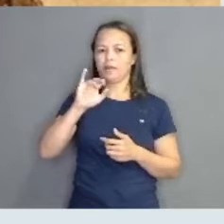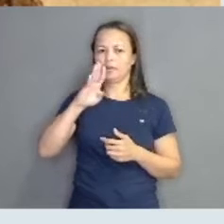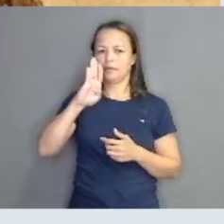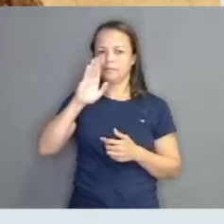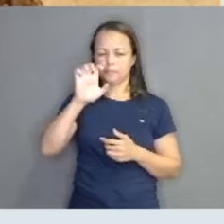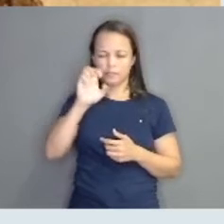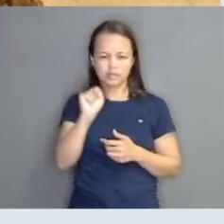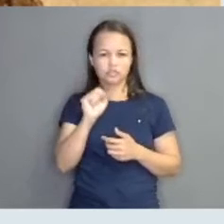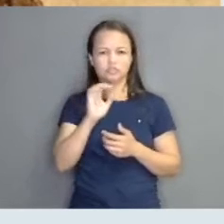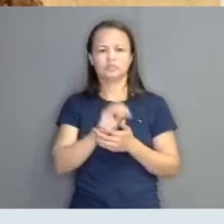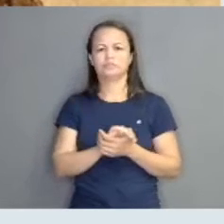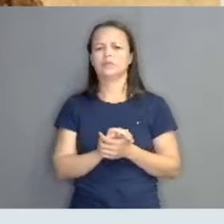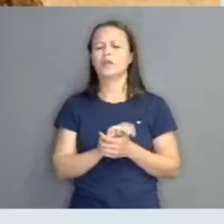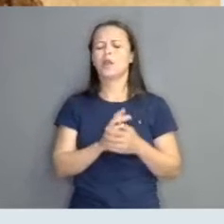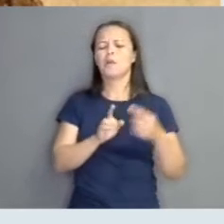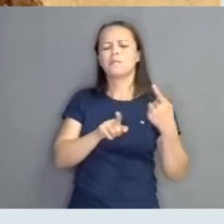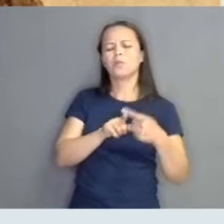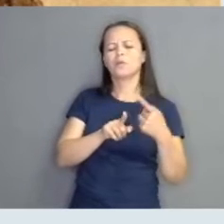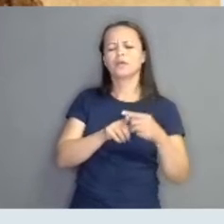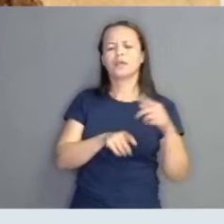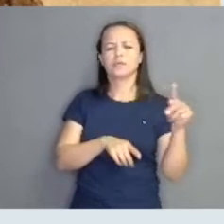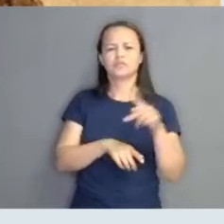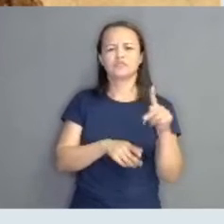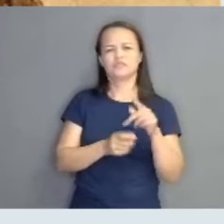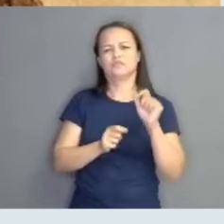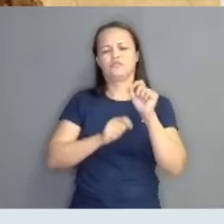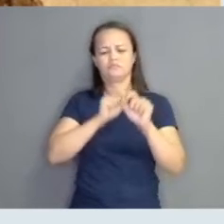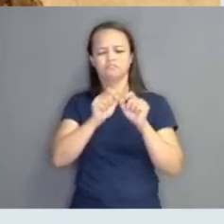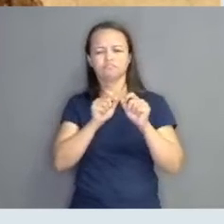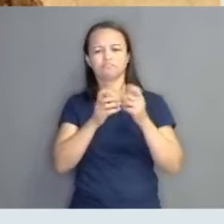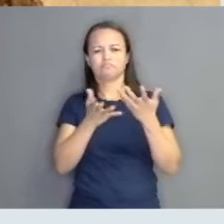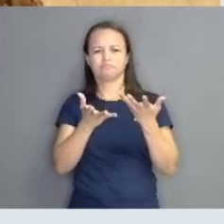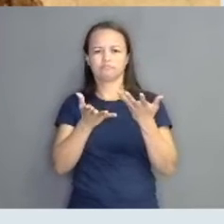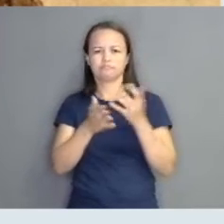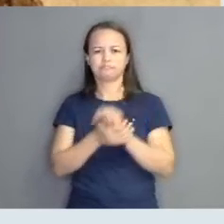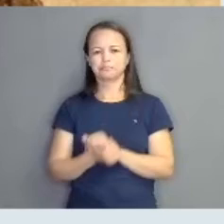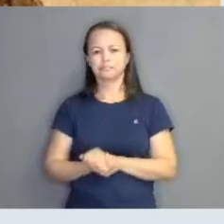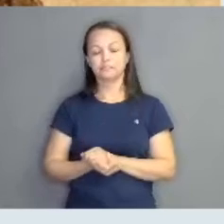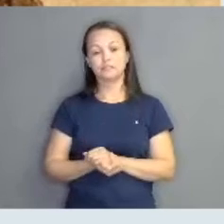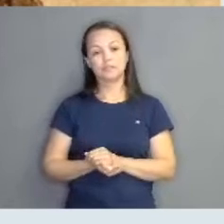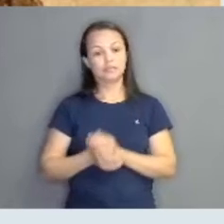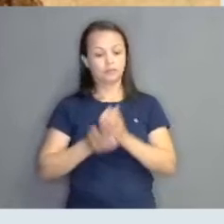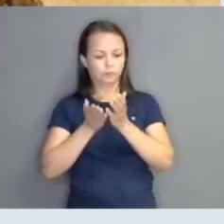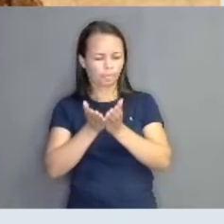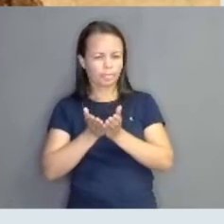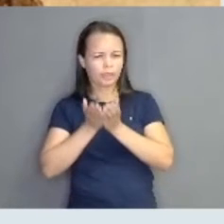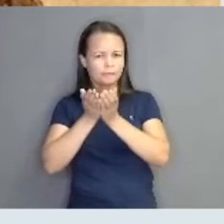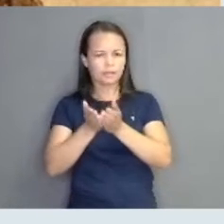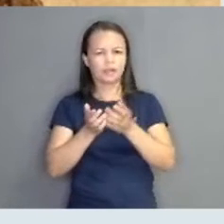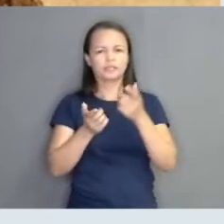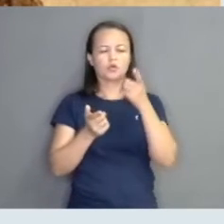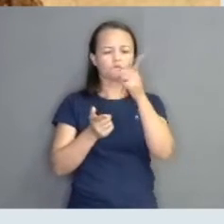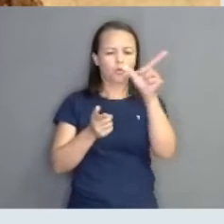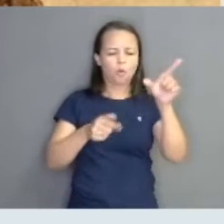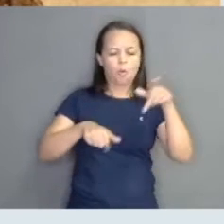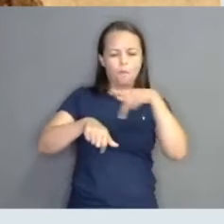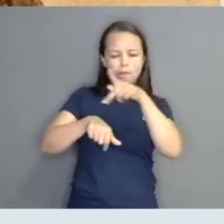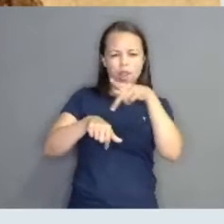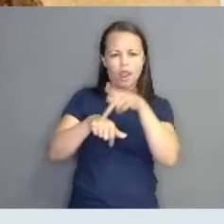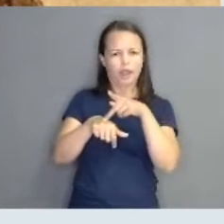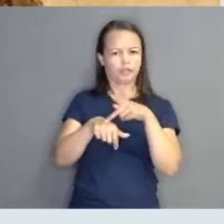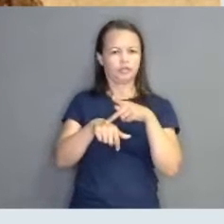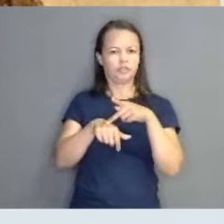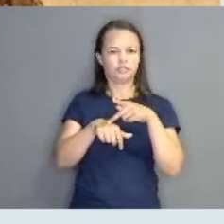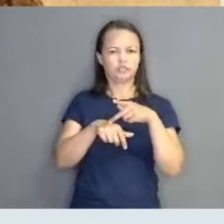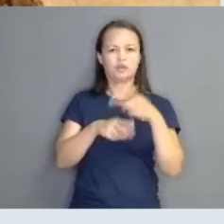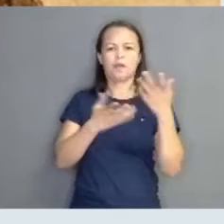professor? Porque, veja, eles poderiam se deparar com a embarcação de algum outro país mais potente, né,